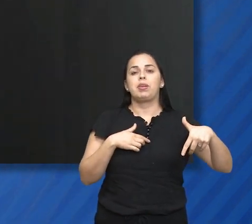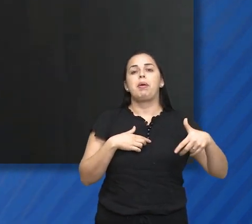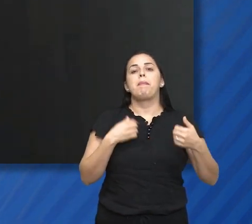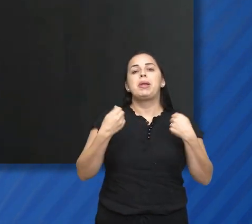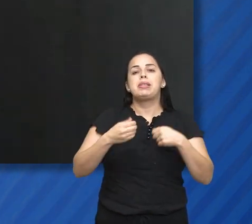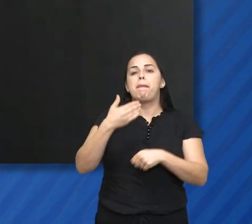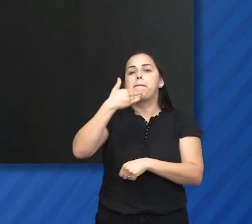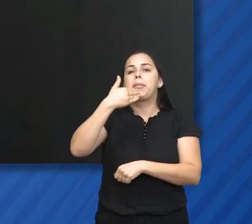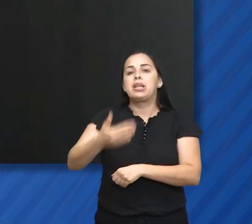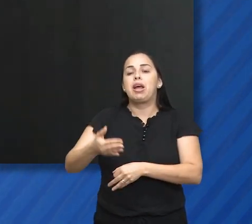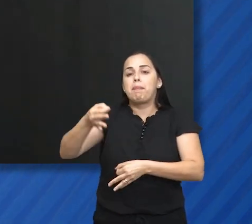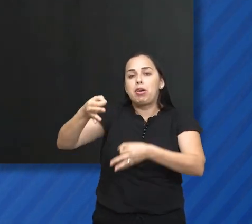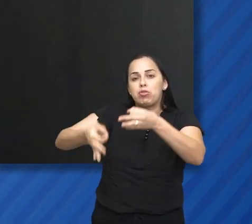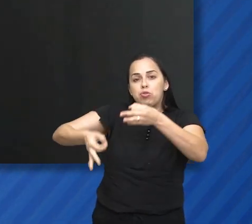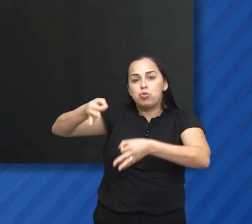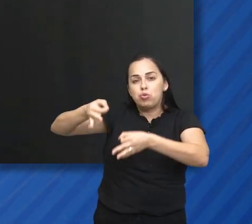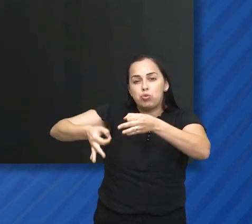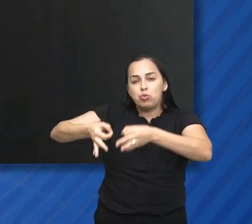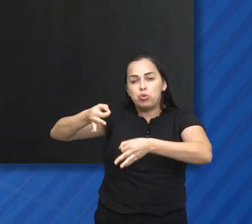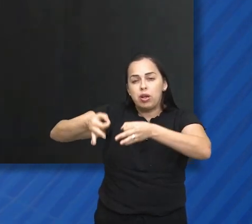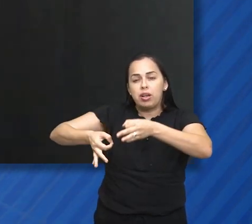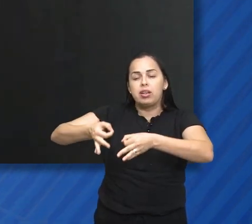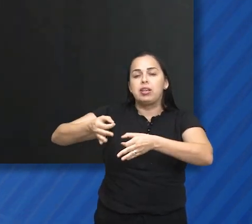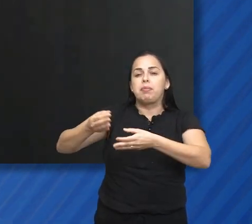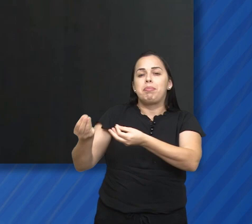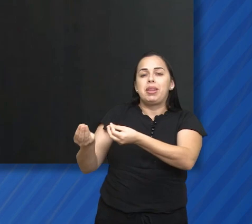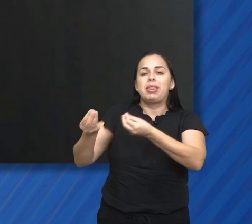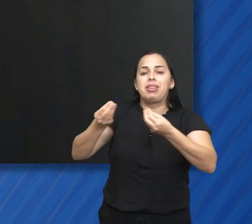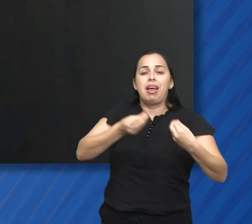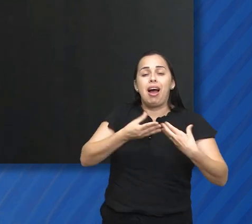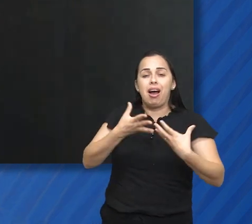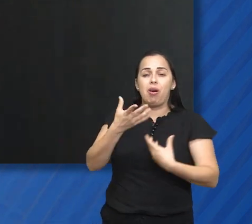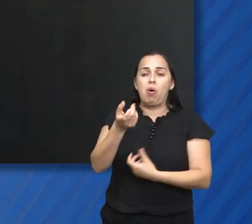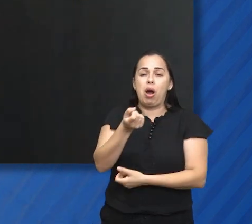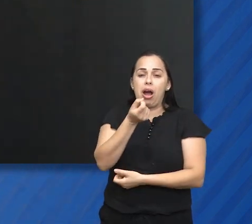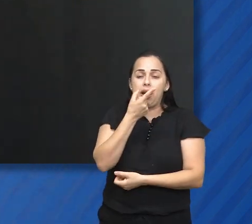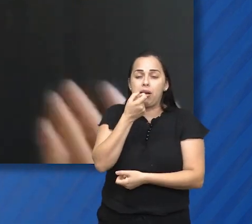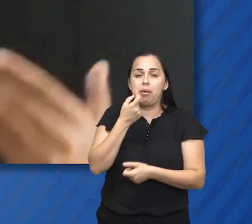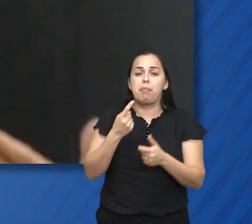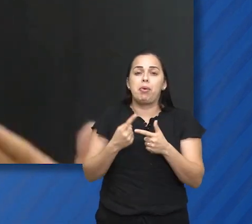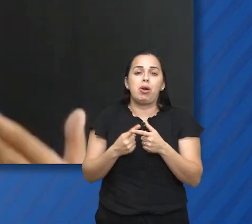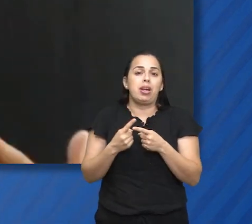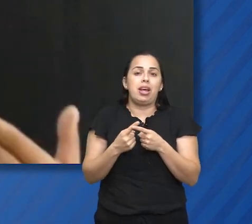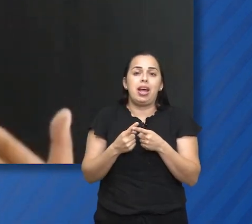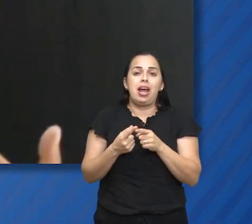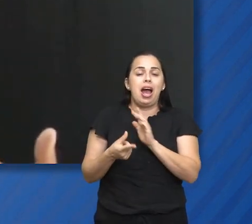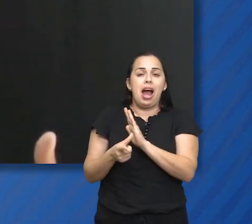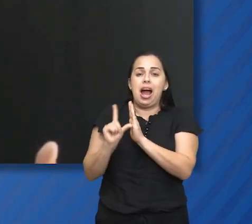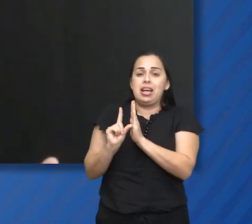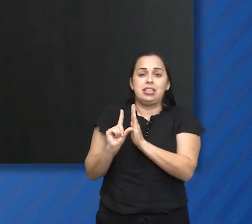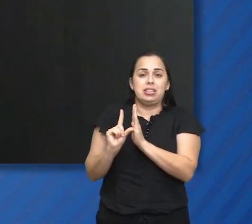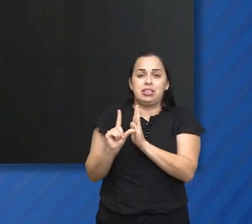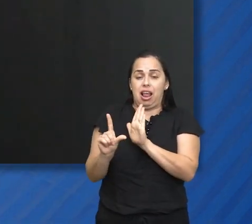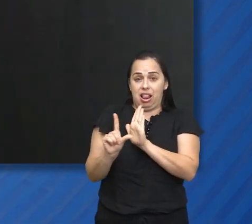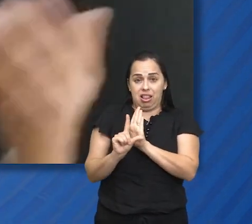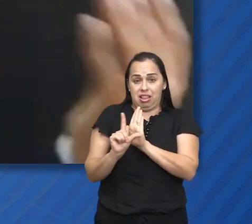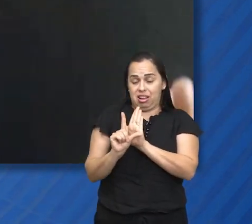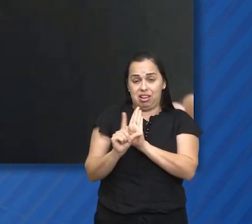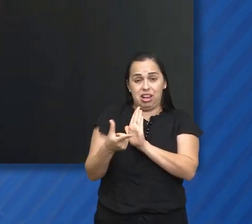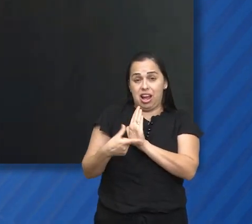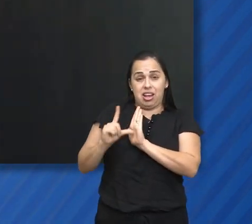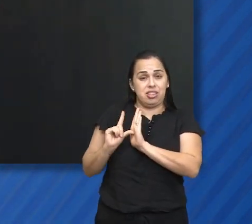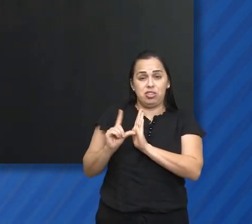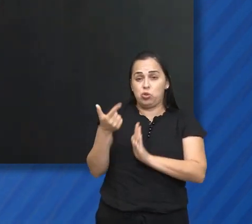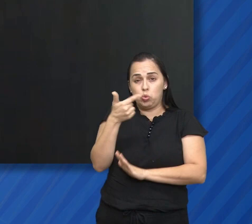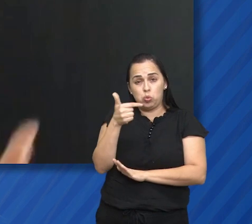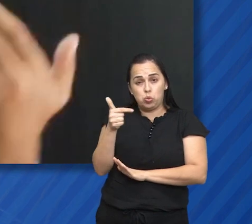com uma ação judicial para que esse medicamento fosse fornecido pelo plano de saúde, porque justamente não estava previsto no rol. Lembrando que